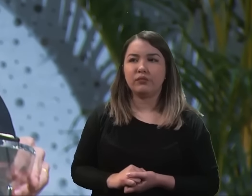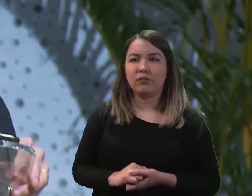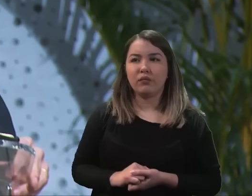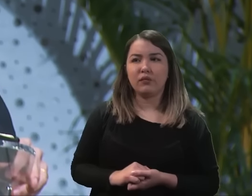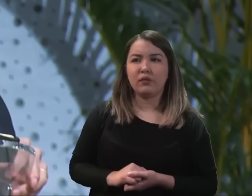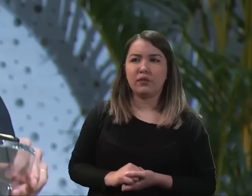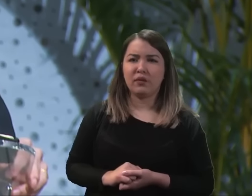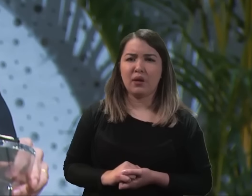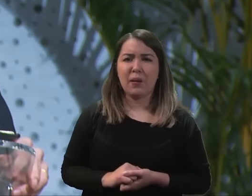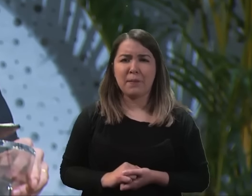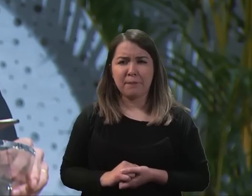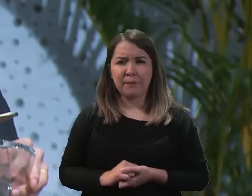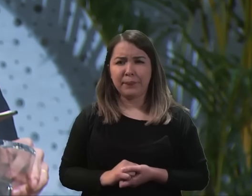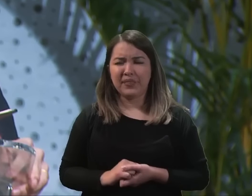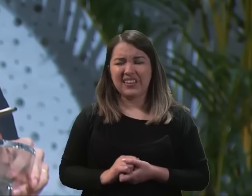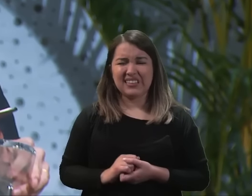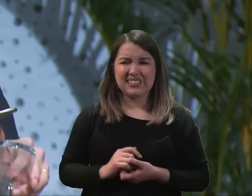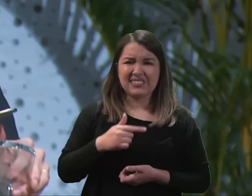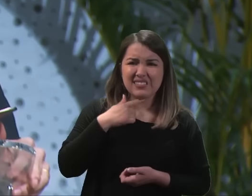pode haver entre nós aqui